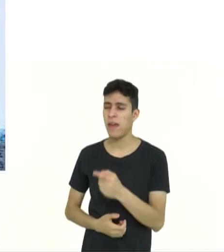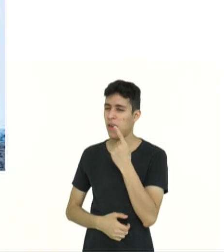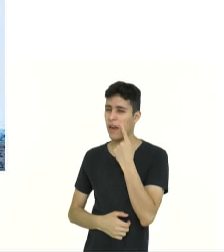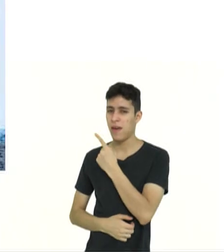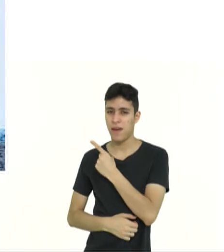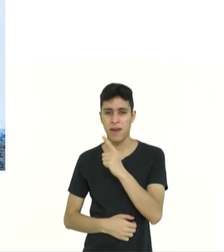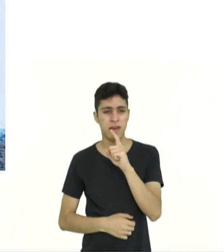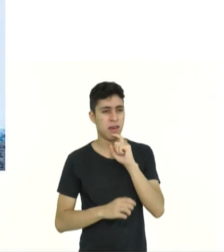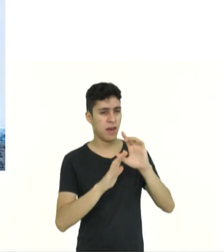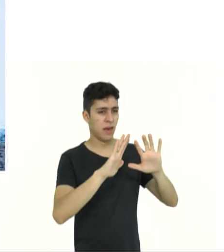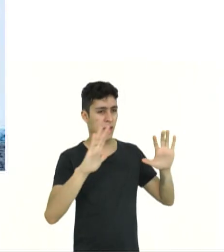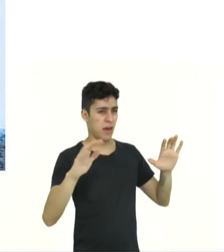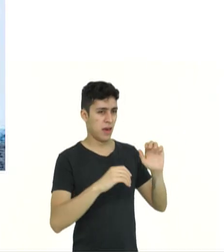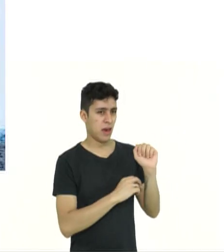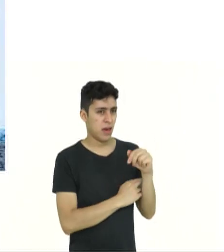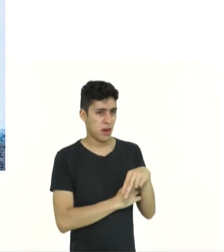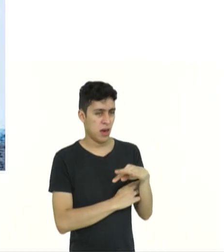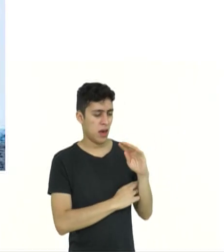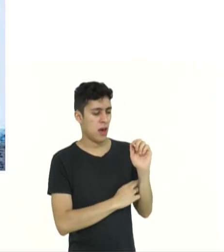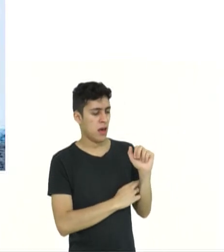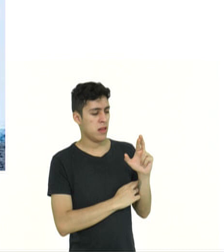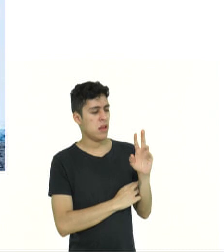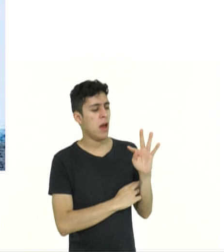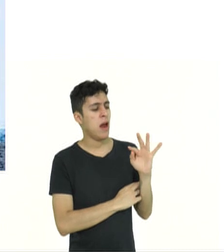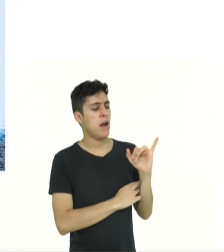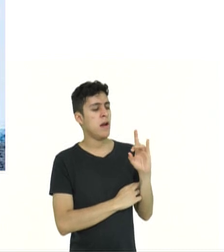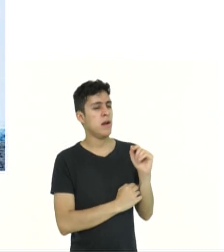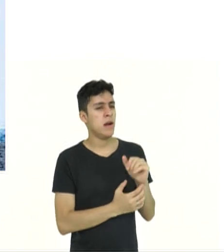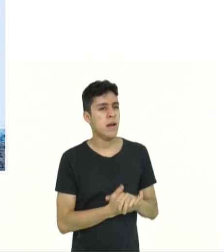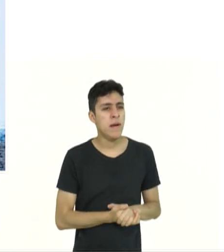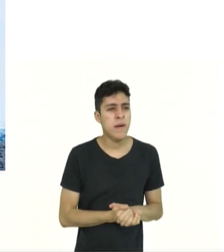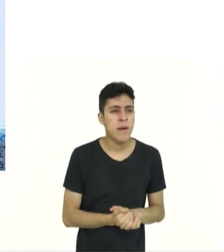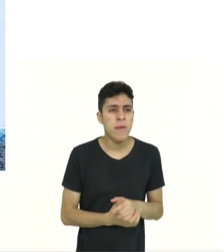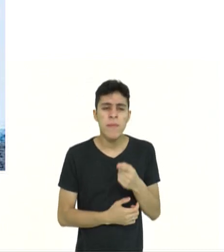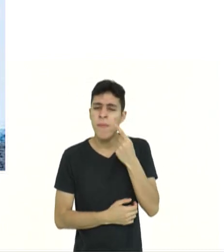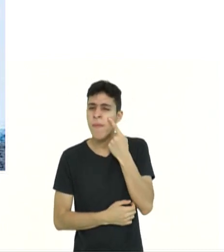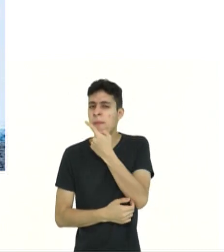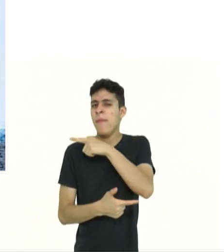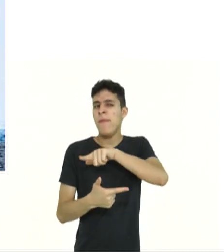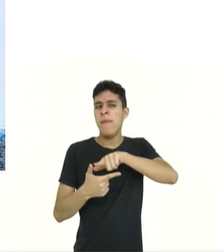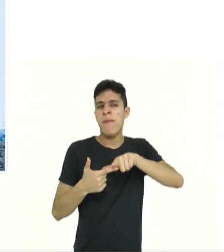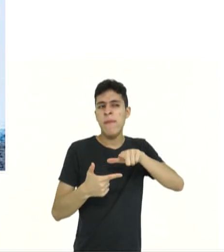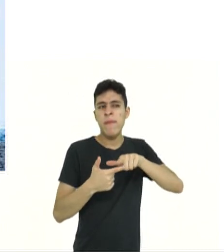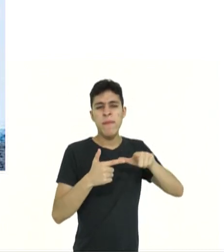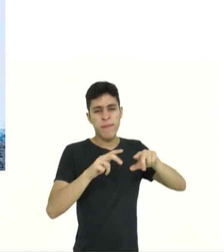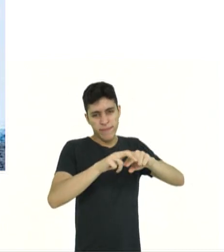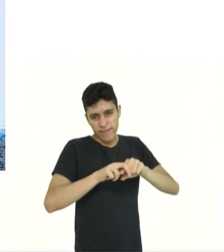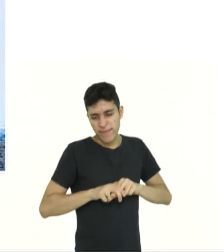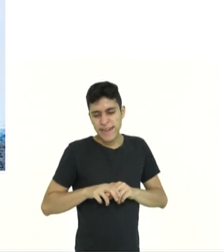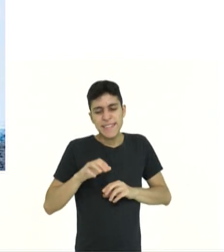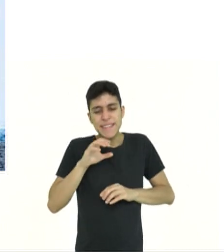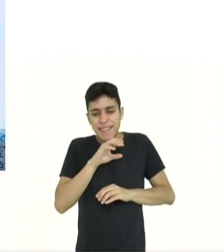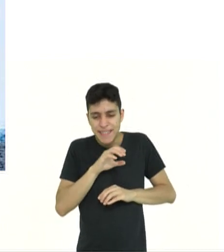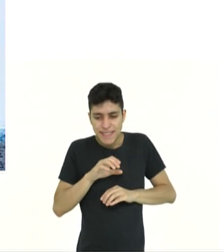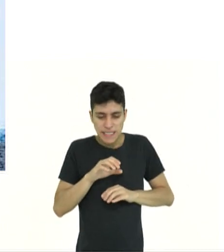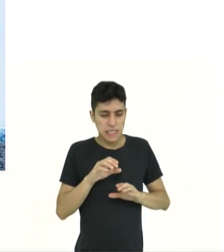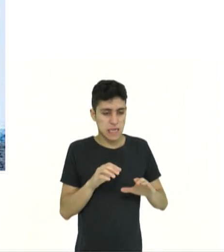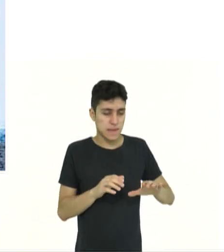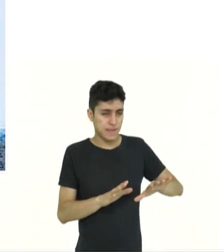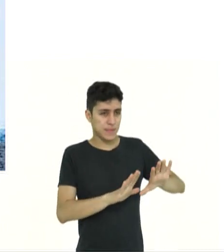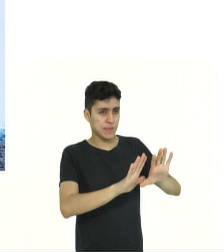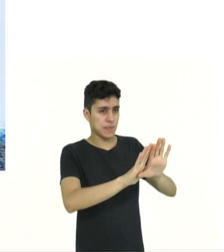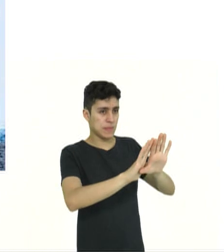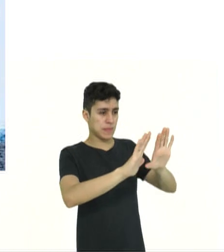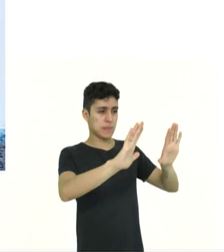né, na Antártida. Aqui a gente pode perceber o problema do derretimento, né, por conta do aquecimento do oceano.